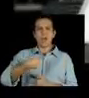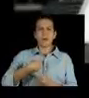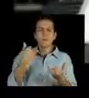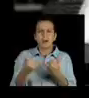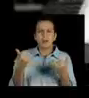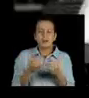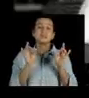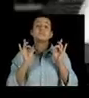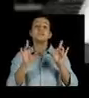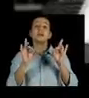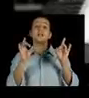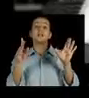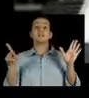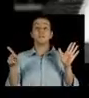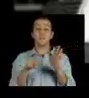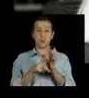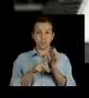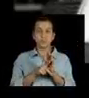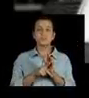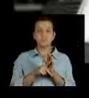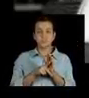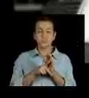fosse um especialista